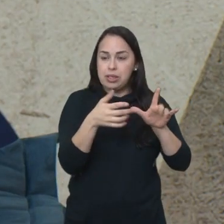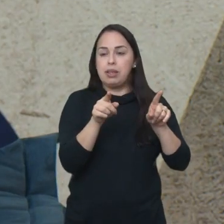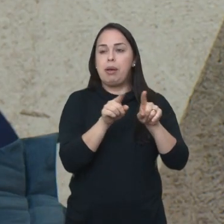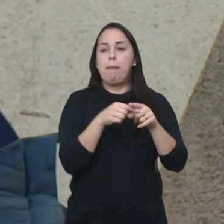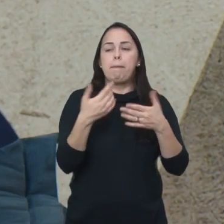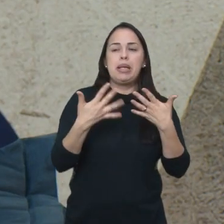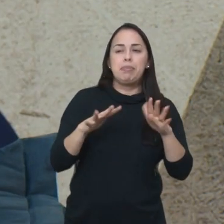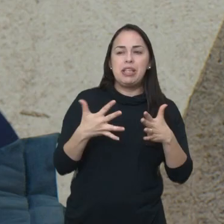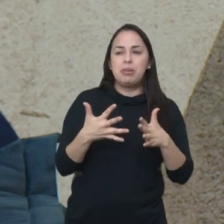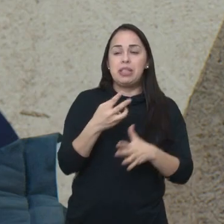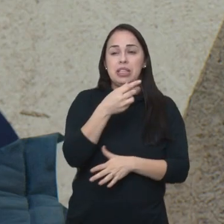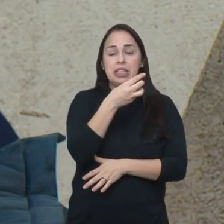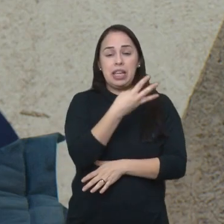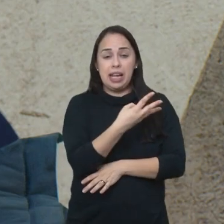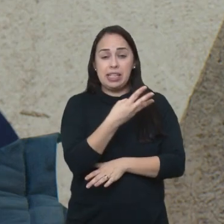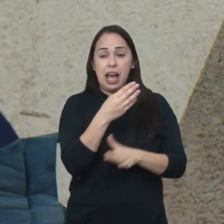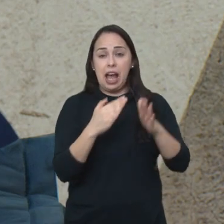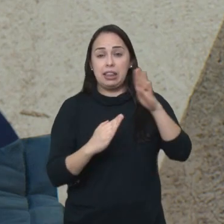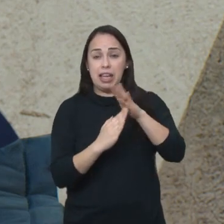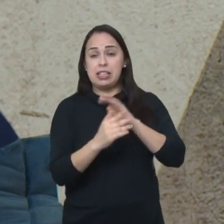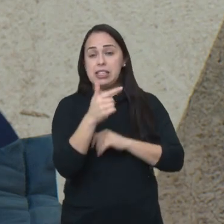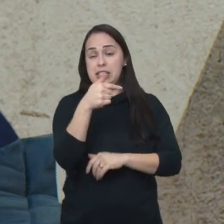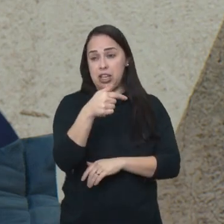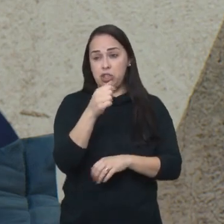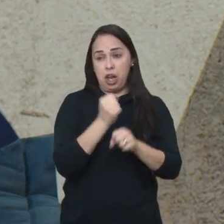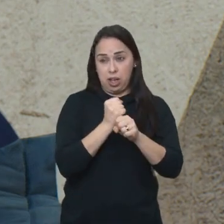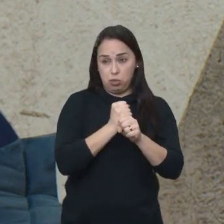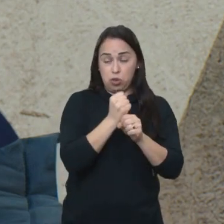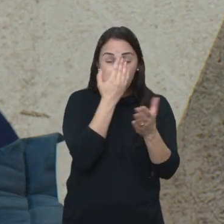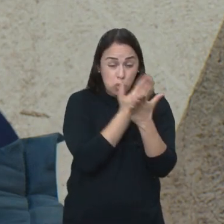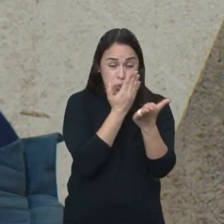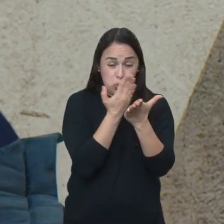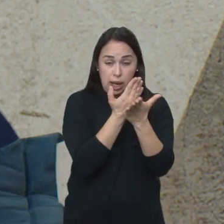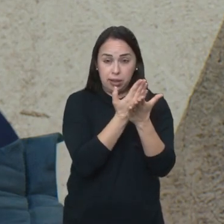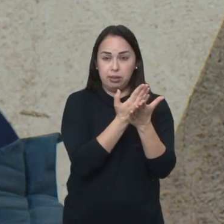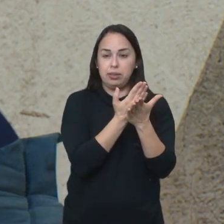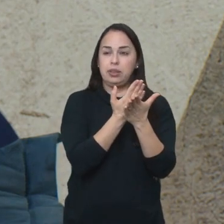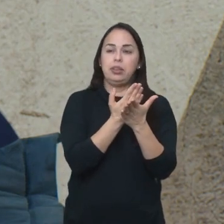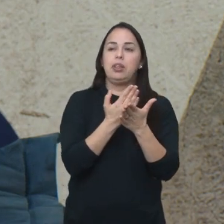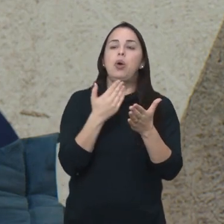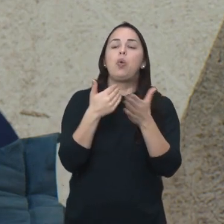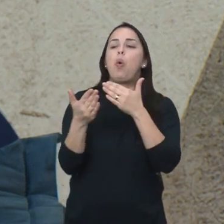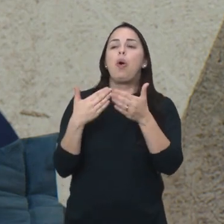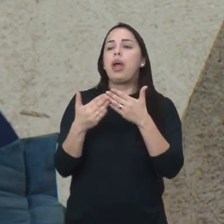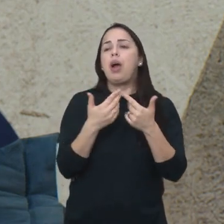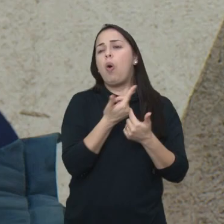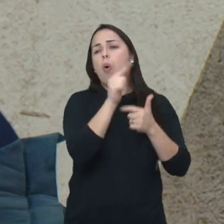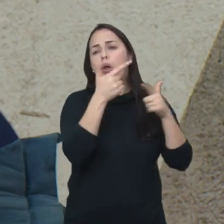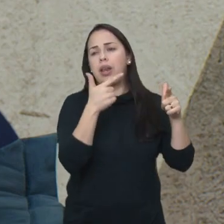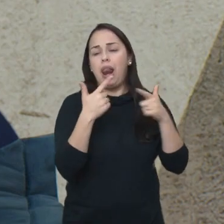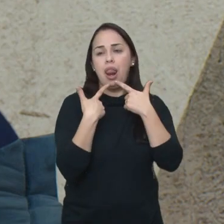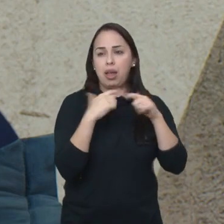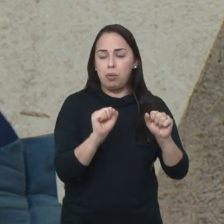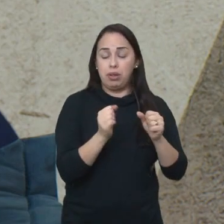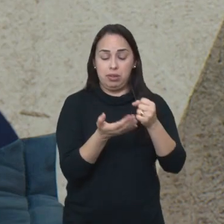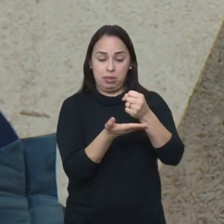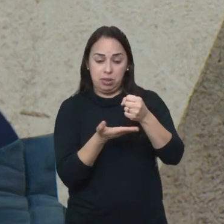no mínimo de 3 a 7 anos de estudo, né? Então, você vai, como qualquer outra língua, fazer o curso